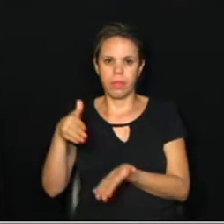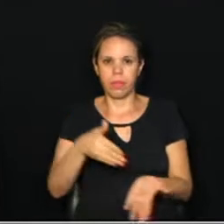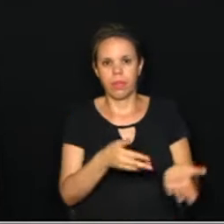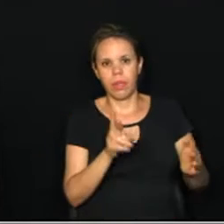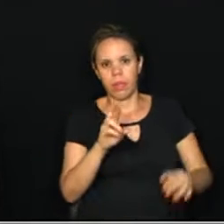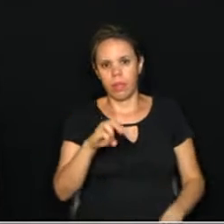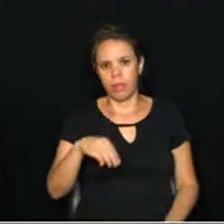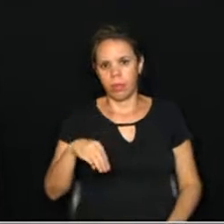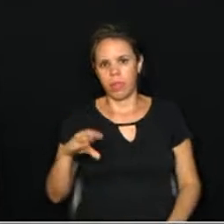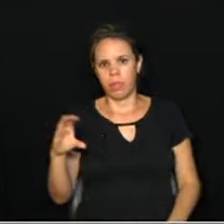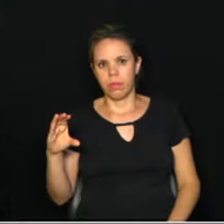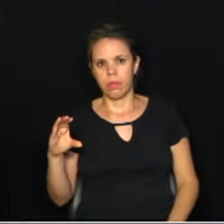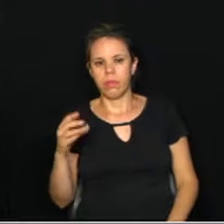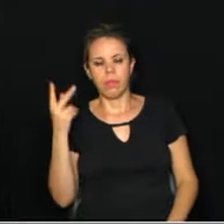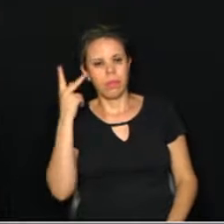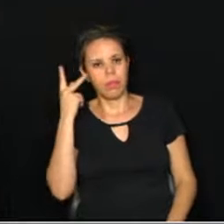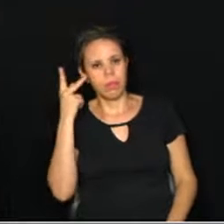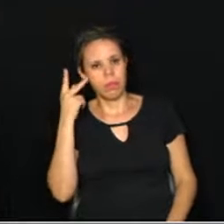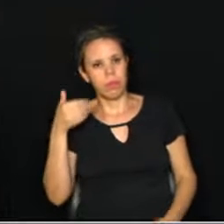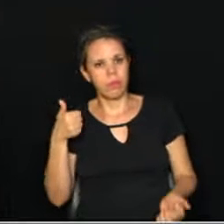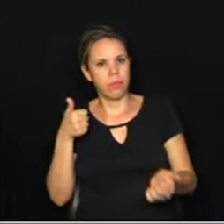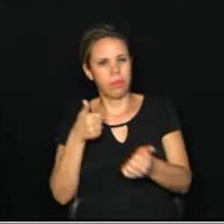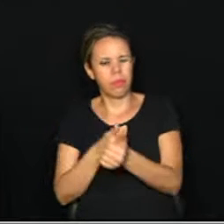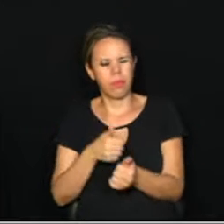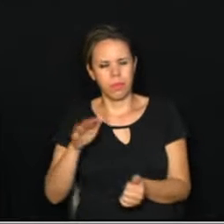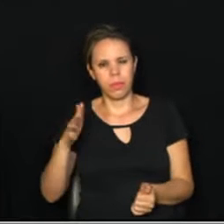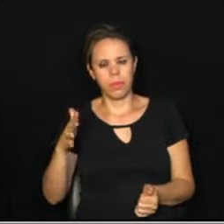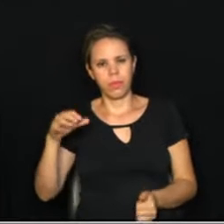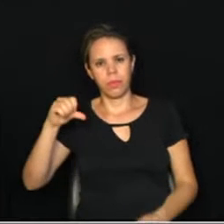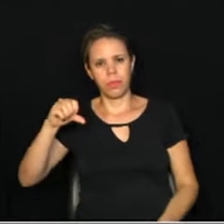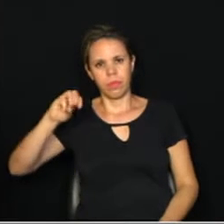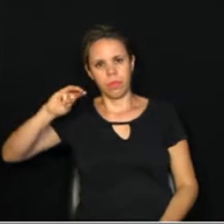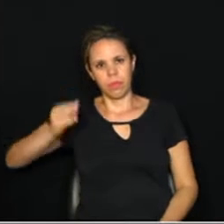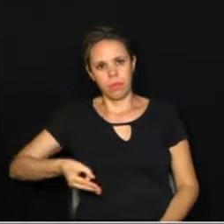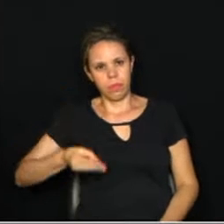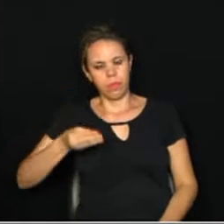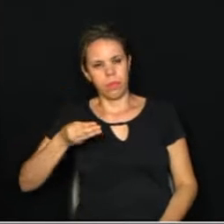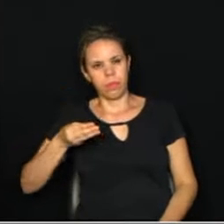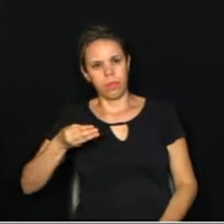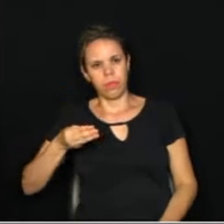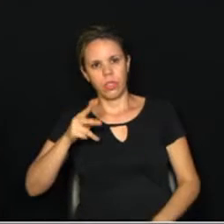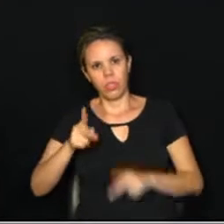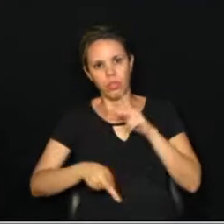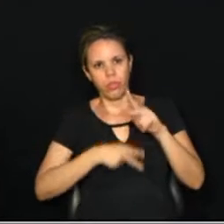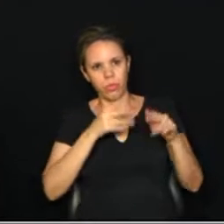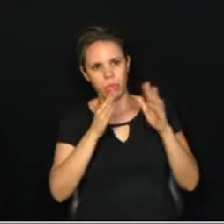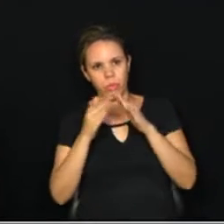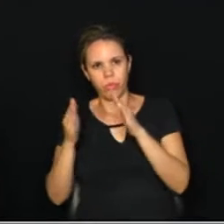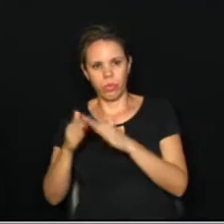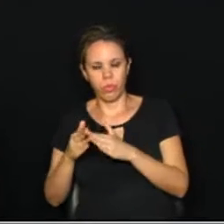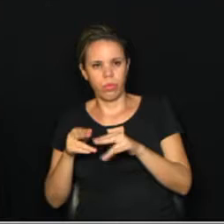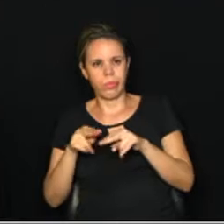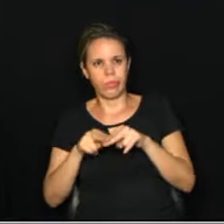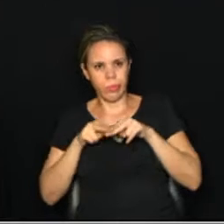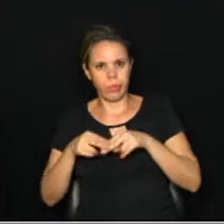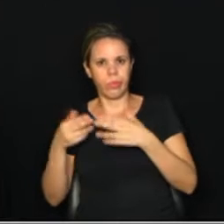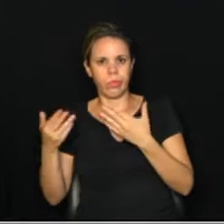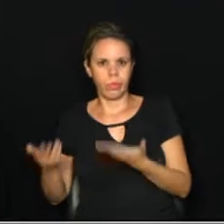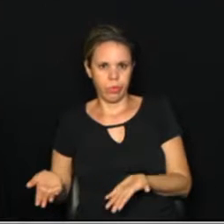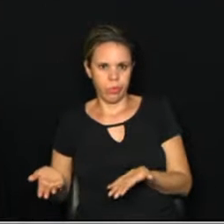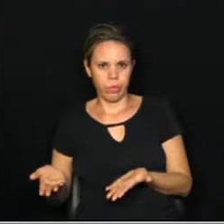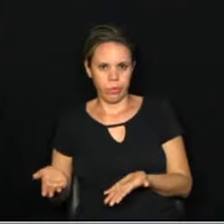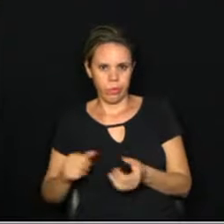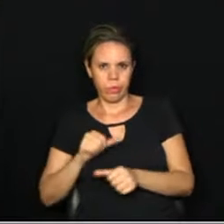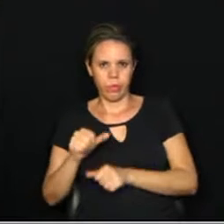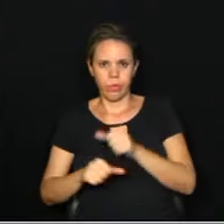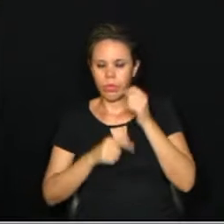metropolitana de São Paulo, né? Em aproximadamente 9 milhões de habitantes. Em função dessa